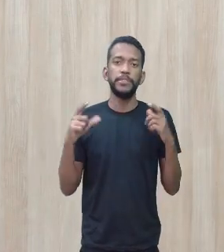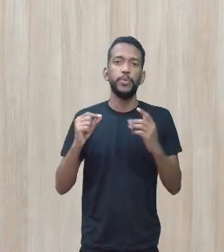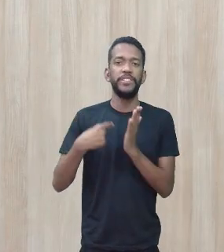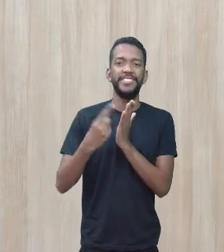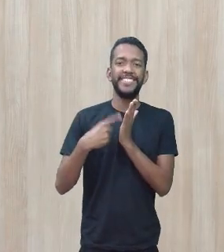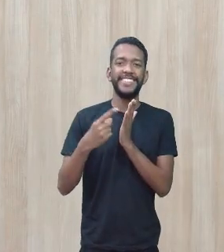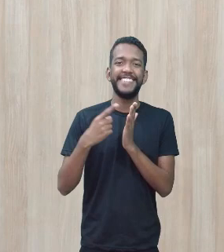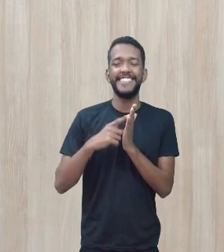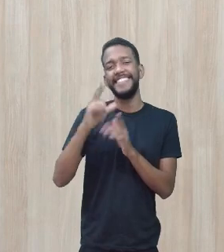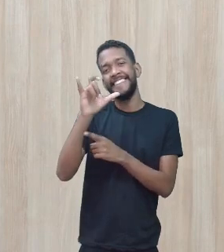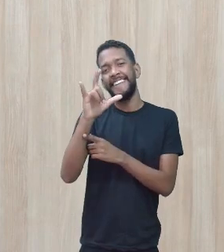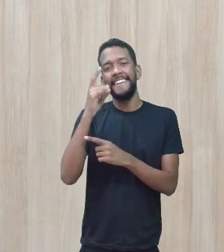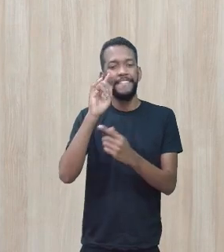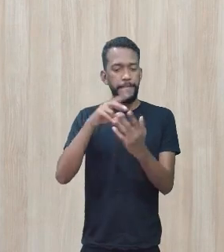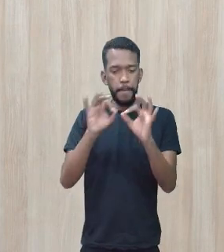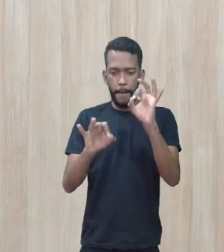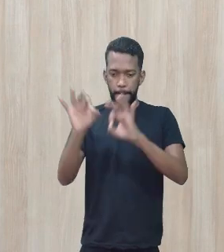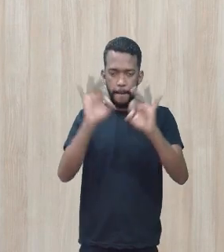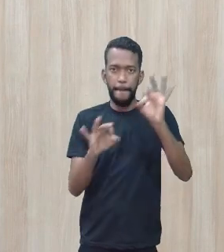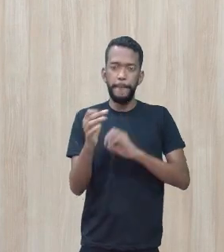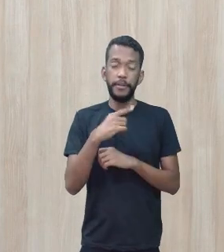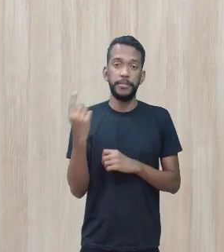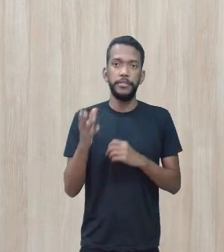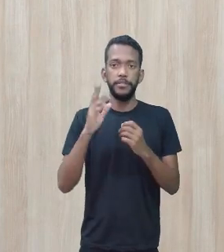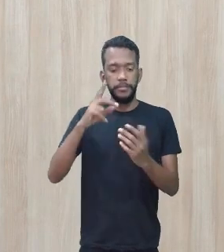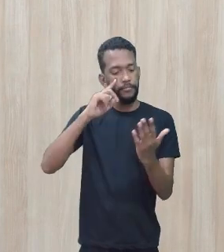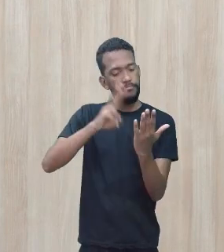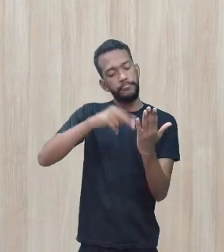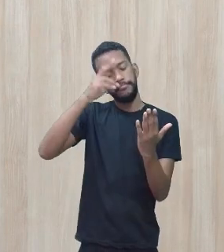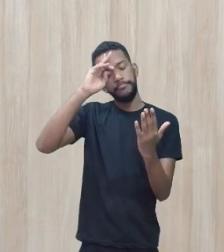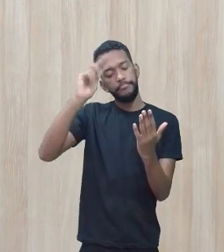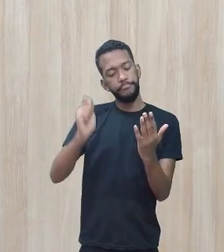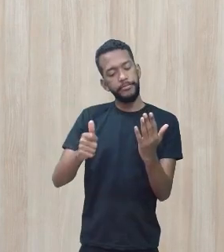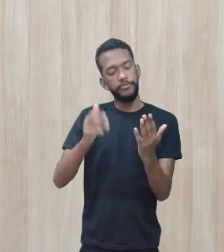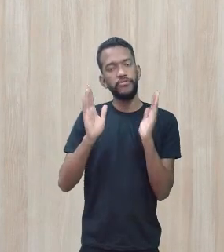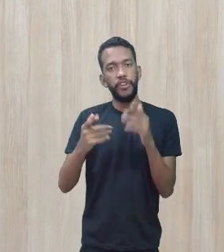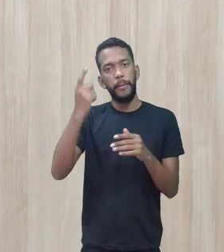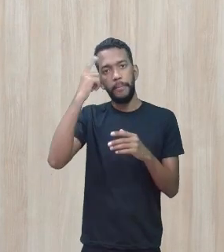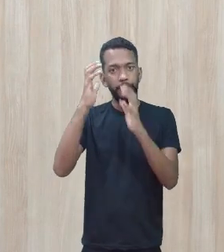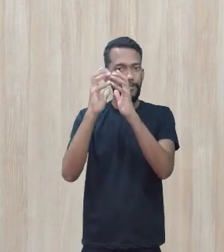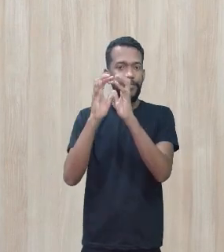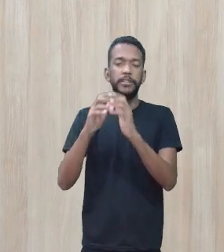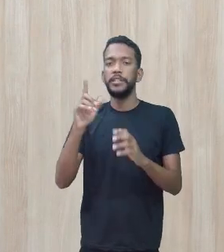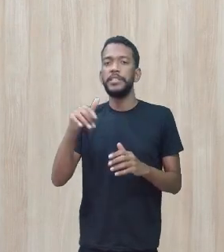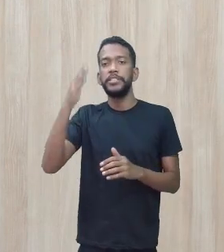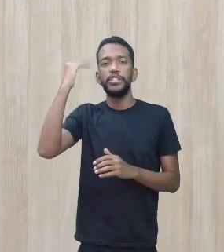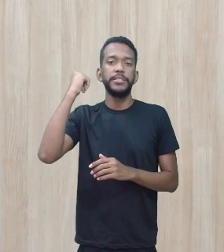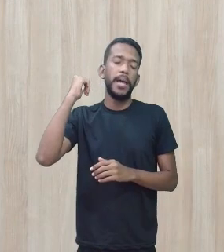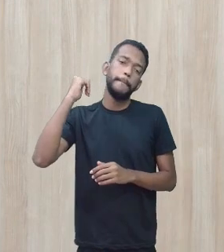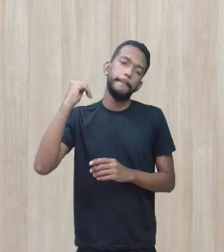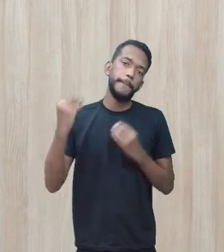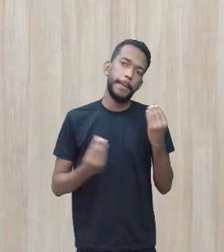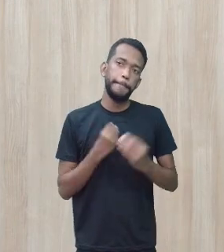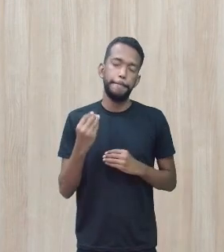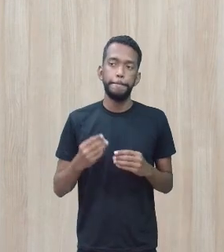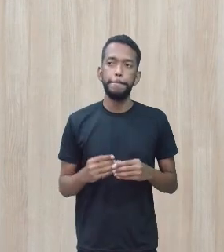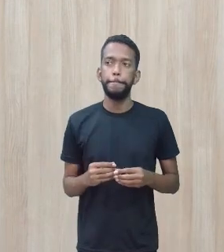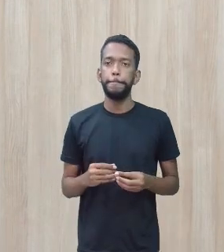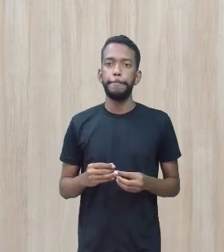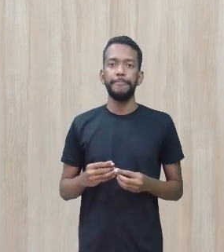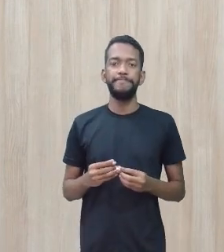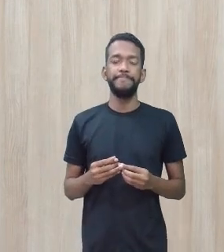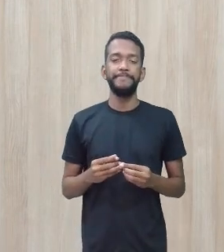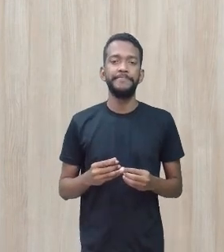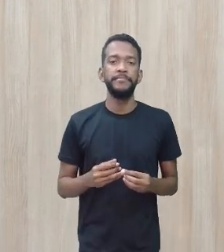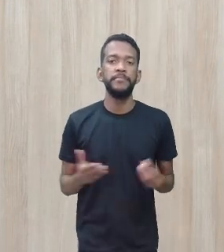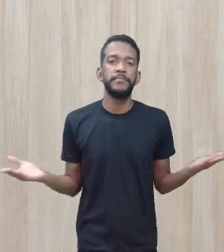né, e ver os infográficos, e a nossa leitura já é imediata, porque o nosso cérebro já está acostumado a fazer esse tipo de coisa. Hoje, a gente